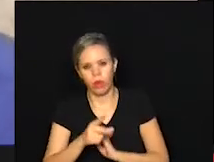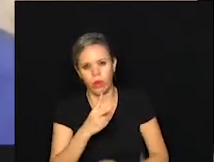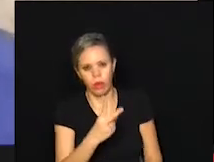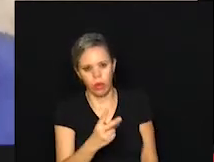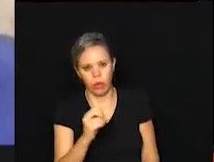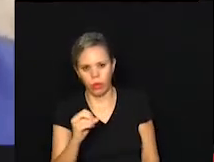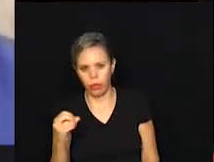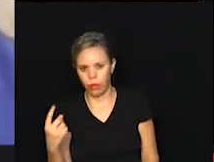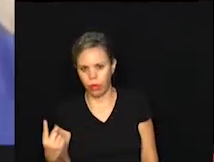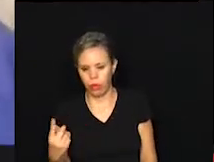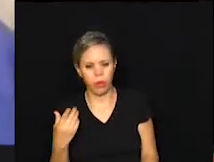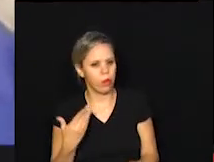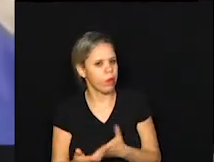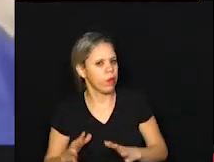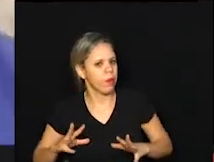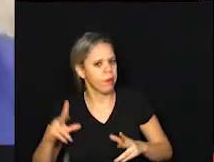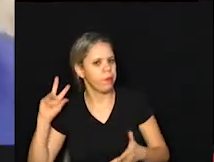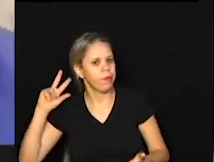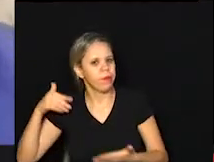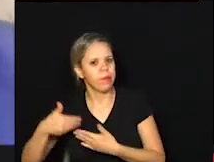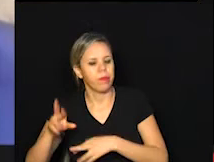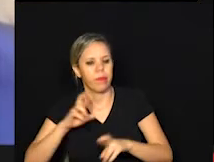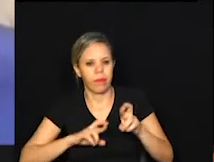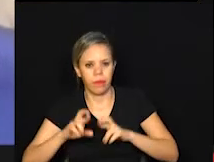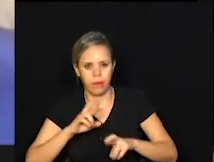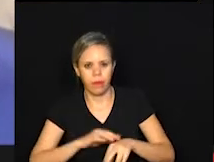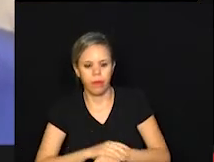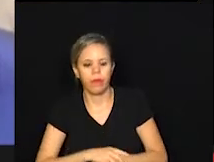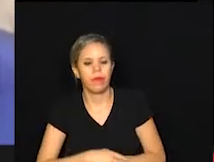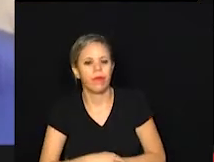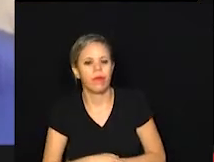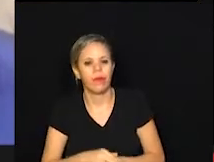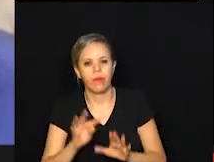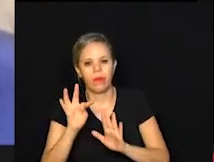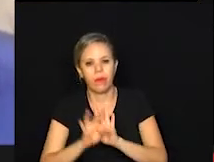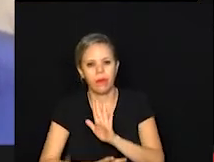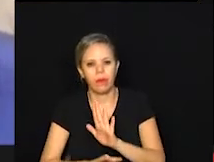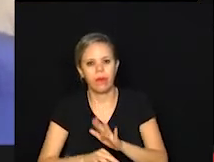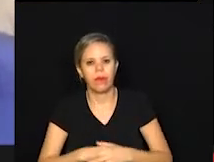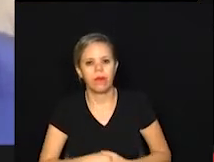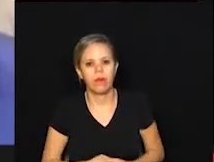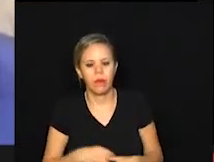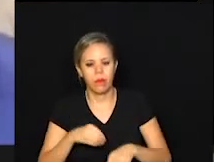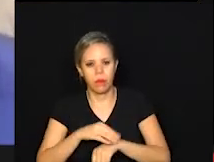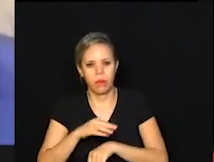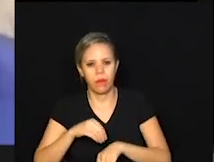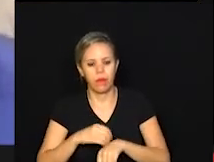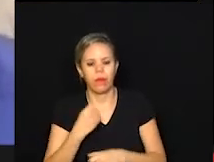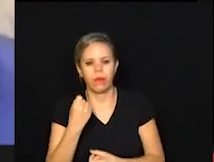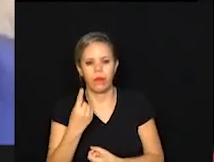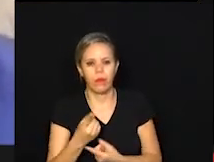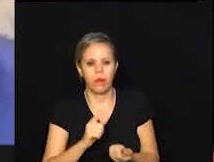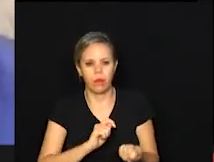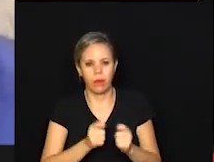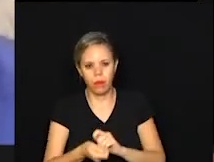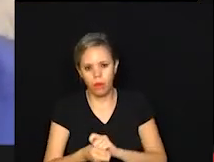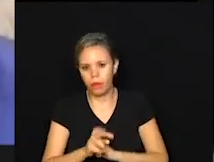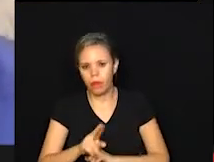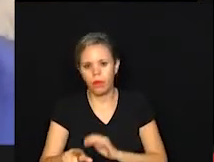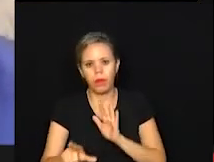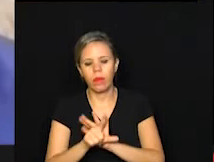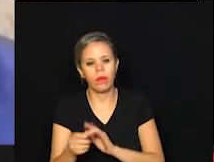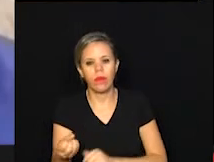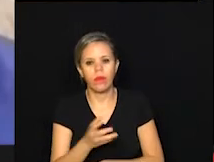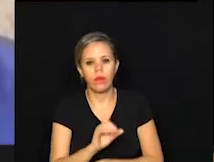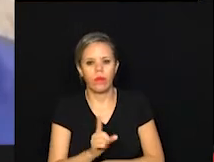Você não perde todo o histórico. Pode analisar que aquele texto ele está passando por algumas adequações. Não é uma lei